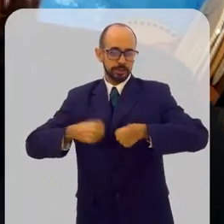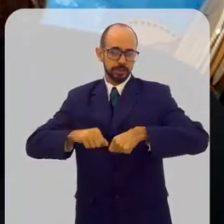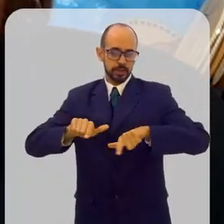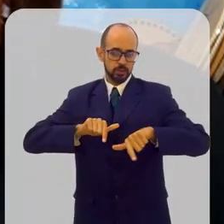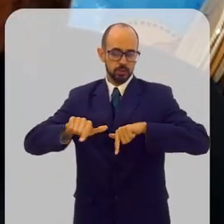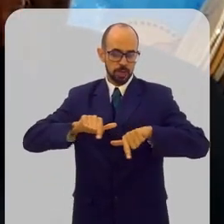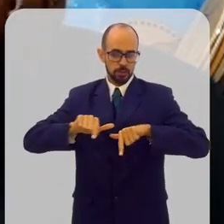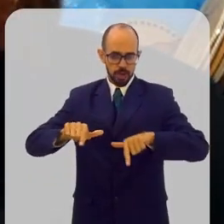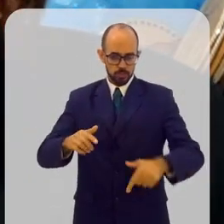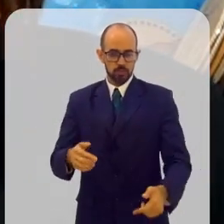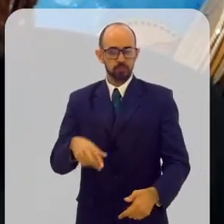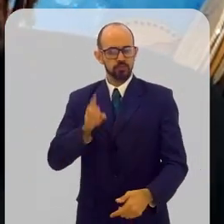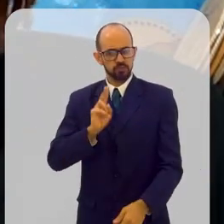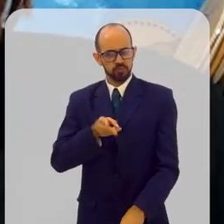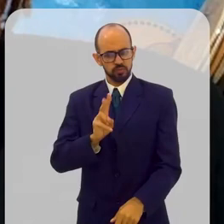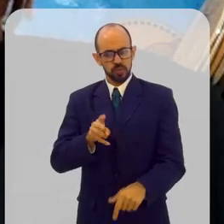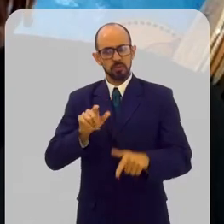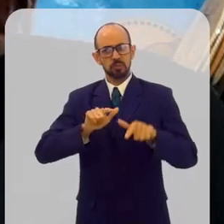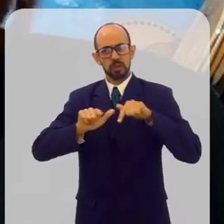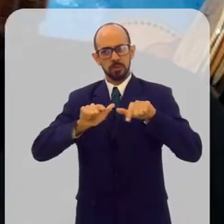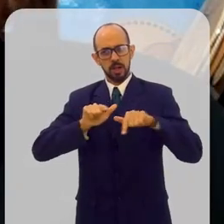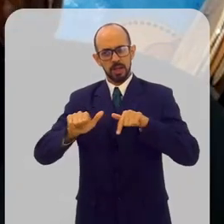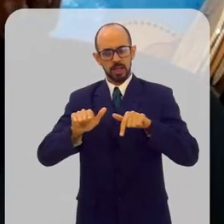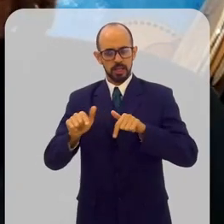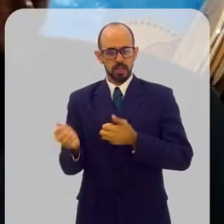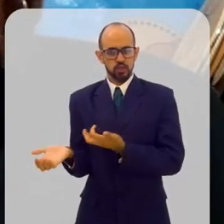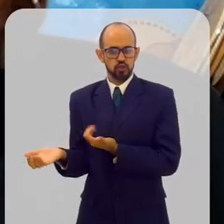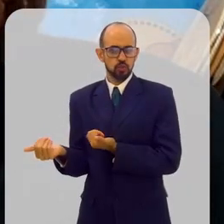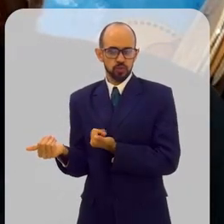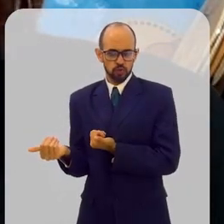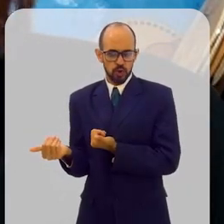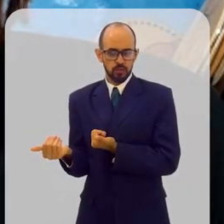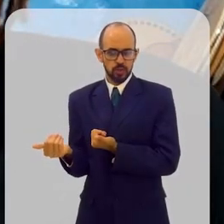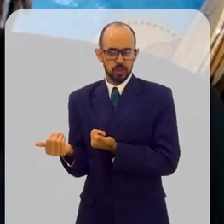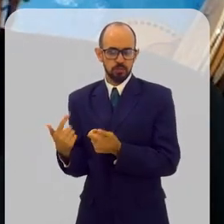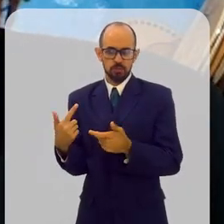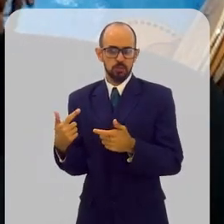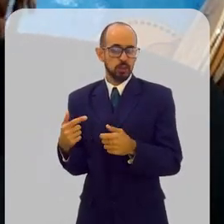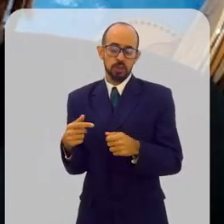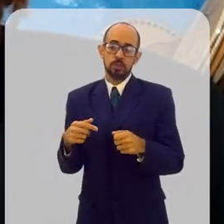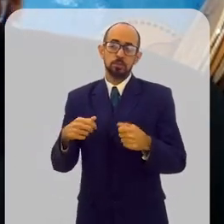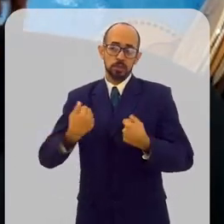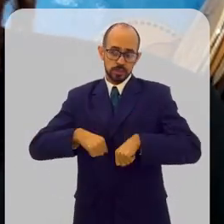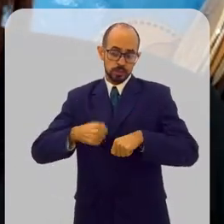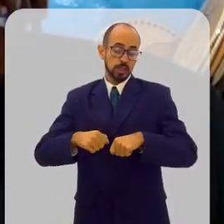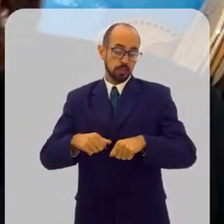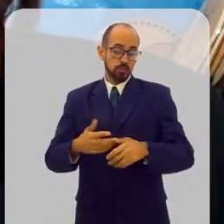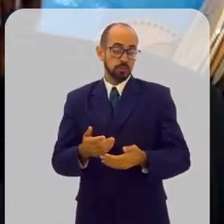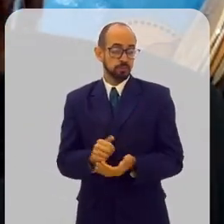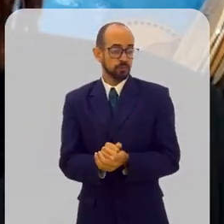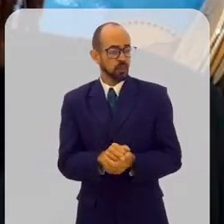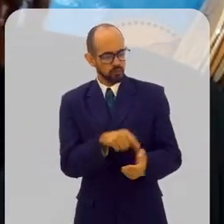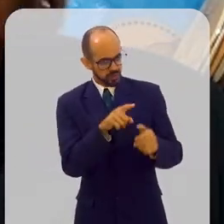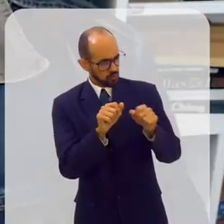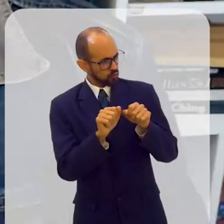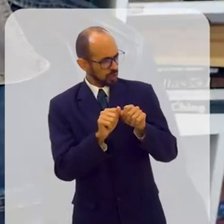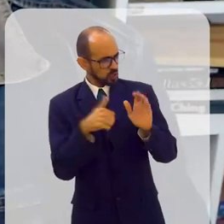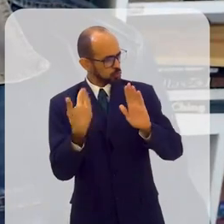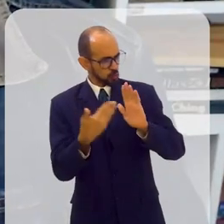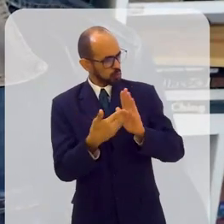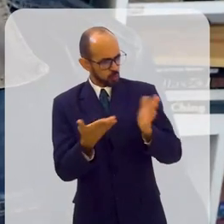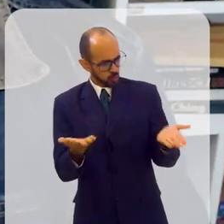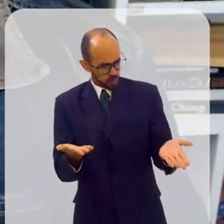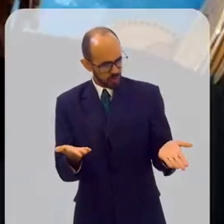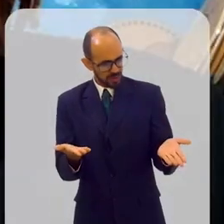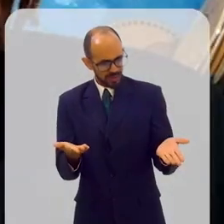da dinâmica da necessidade do trabalho, né? Eu sempre trabalhei assim, desde muito cedo. E não tinha como ser diferente. Você